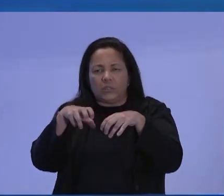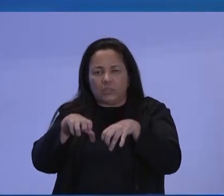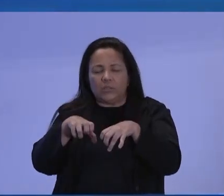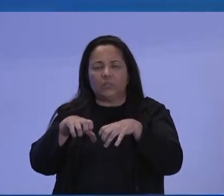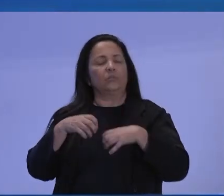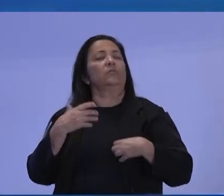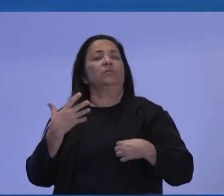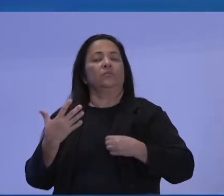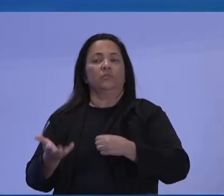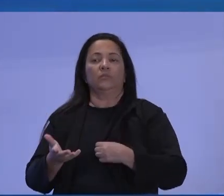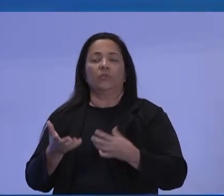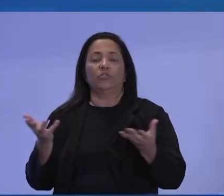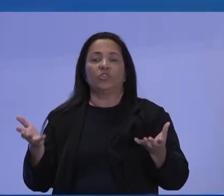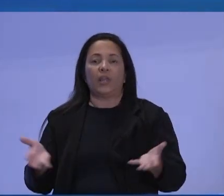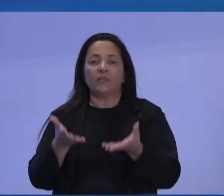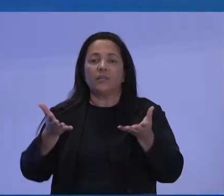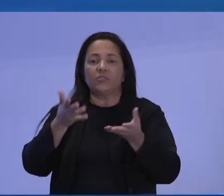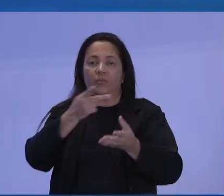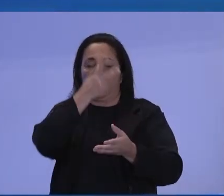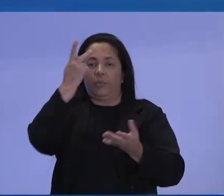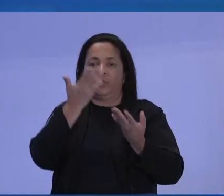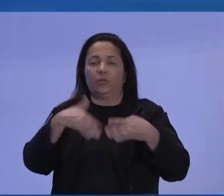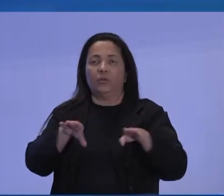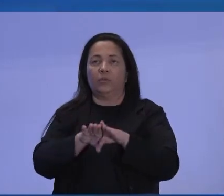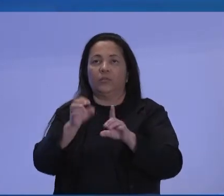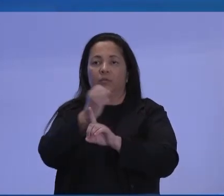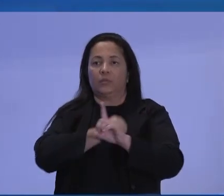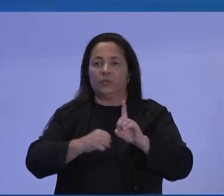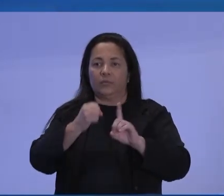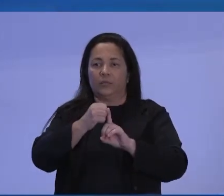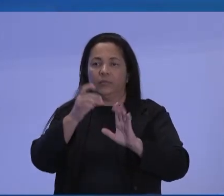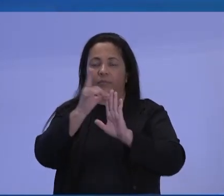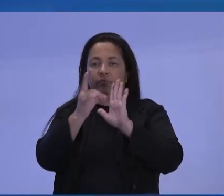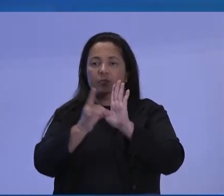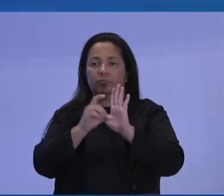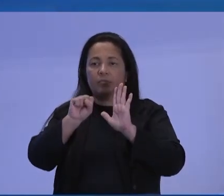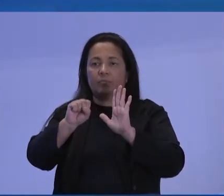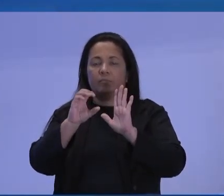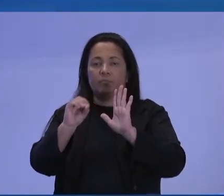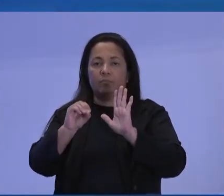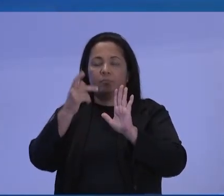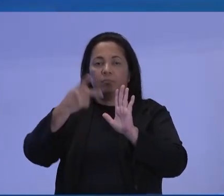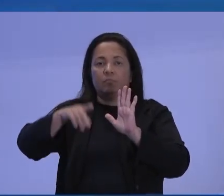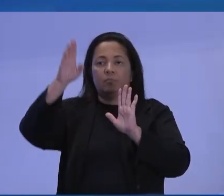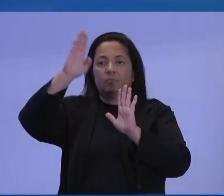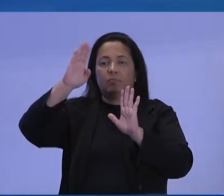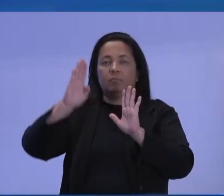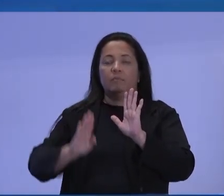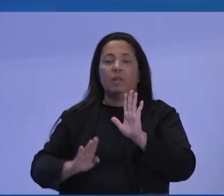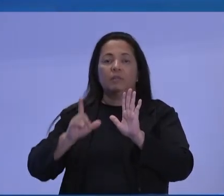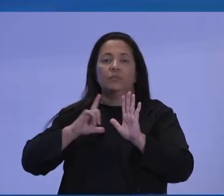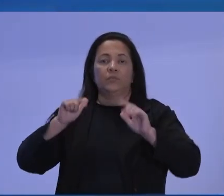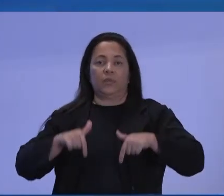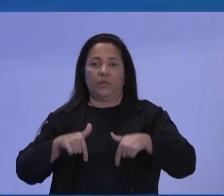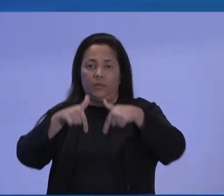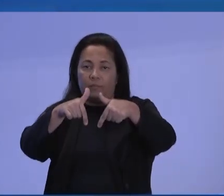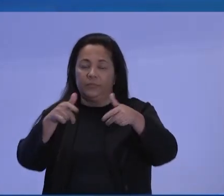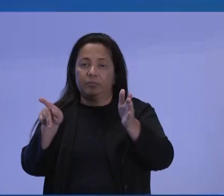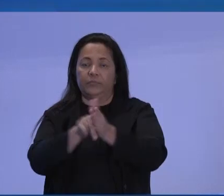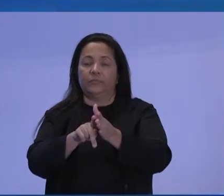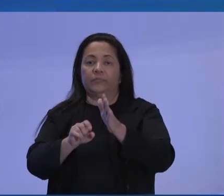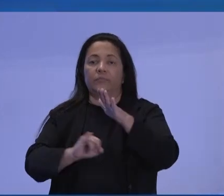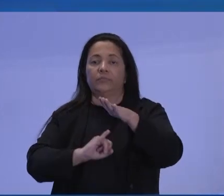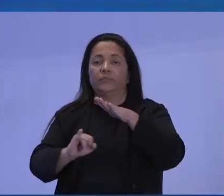Então, alguns marcos. A partir da década de 80, o Brasil dispõe de iniciativas institucionais